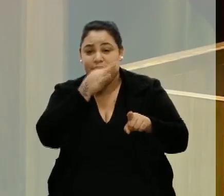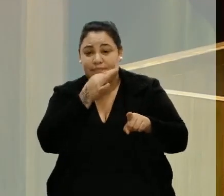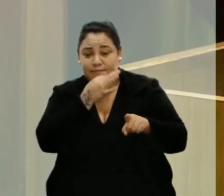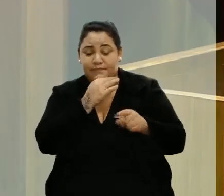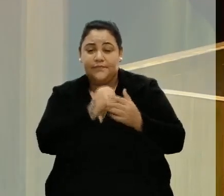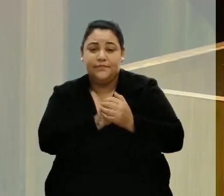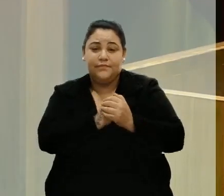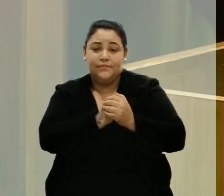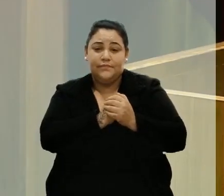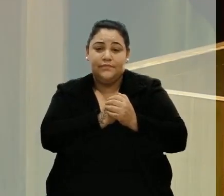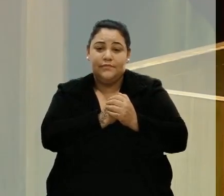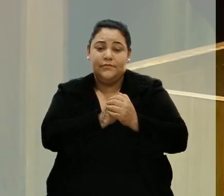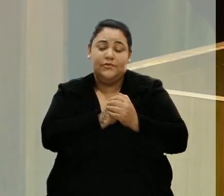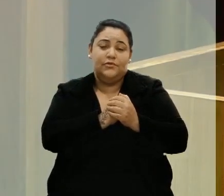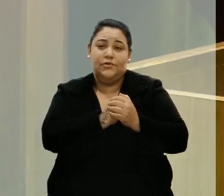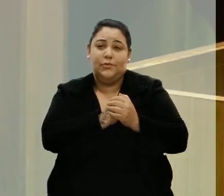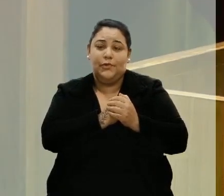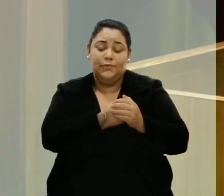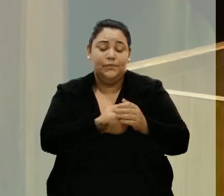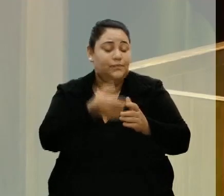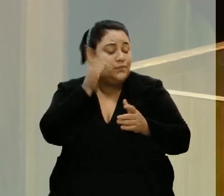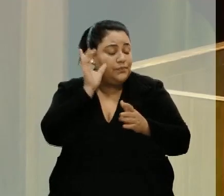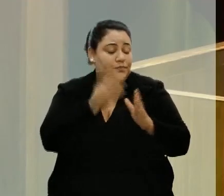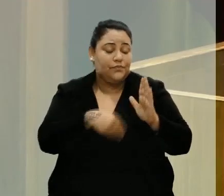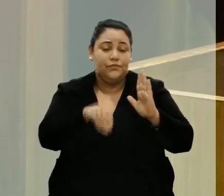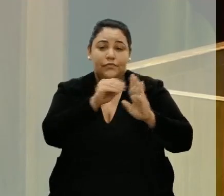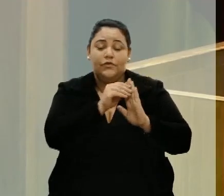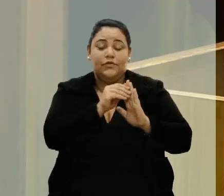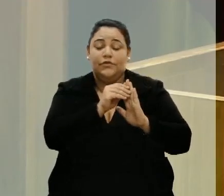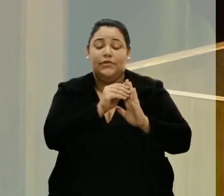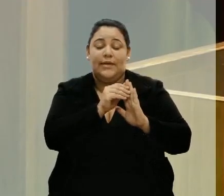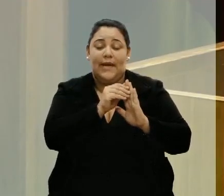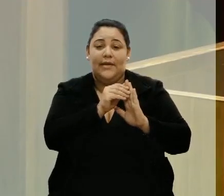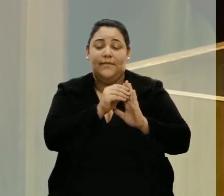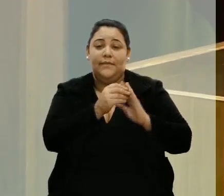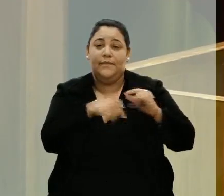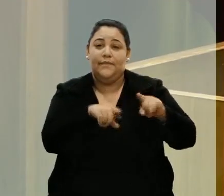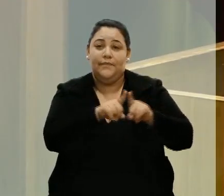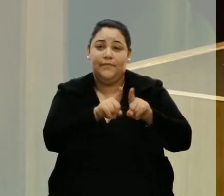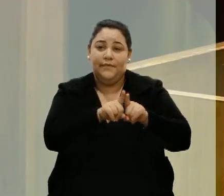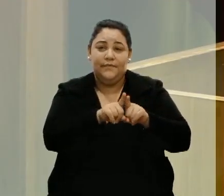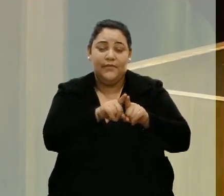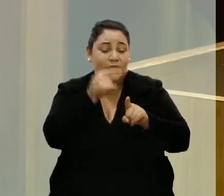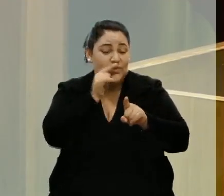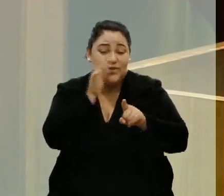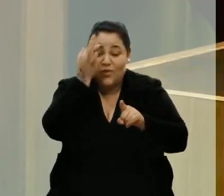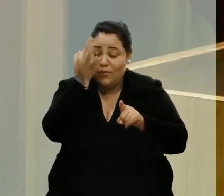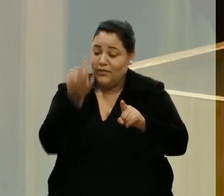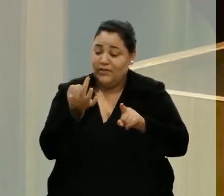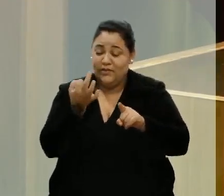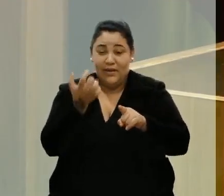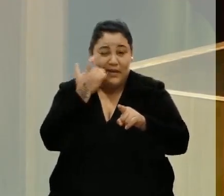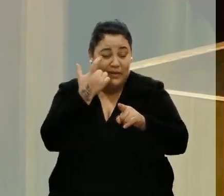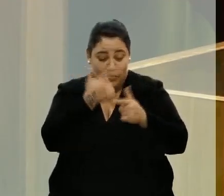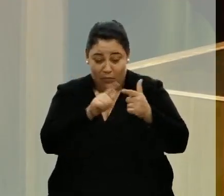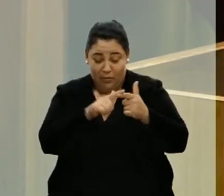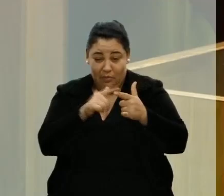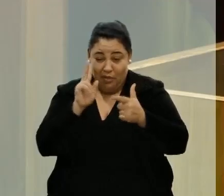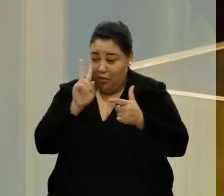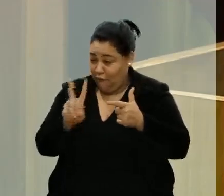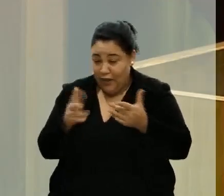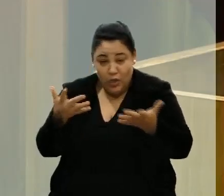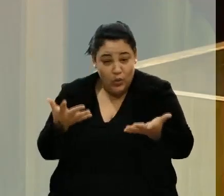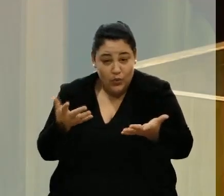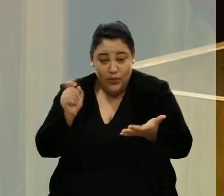grupo dos vereadores. Eu não consigo entender. Estão com problema de visão, não estão enxergando, não estão vendo que a causa